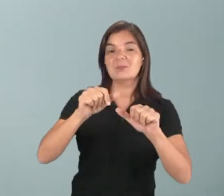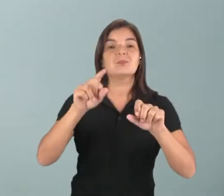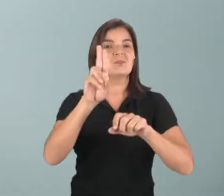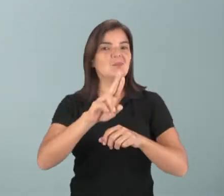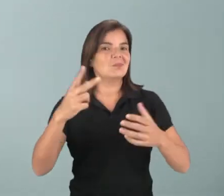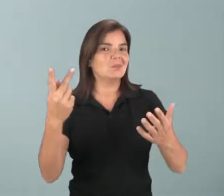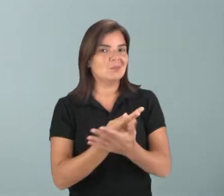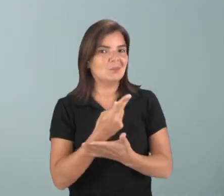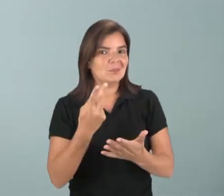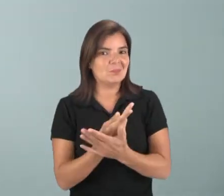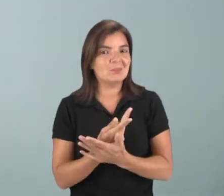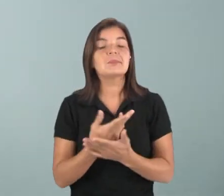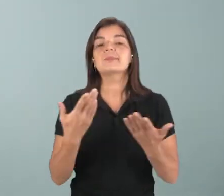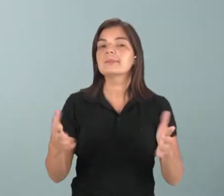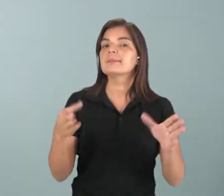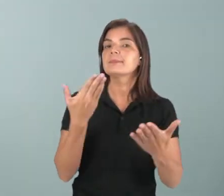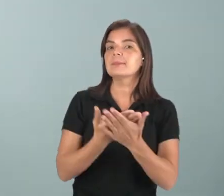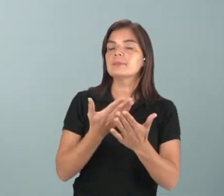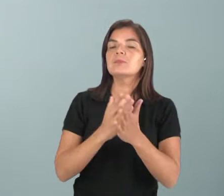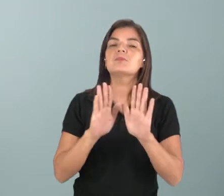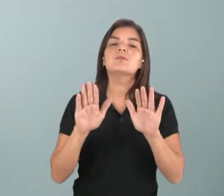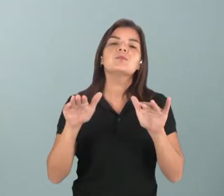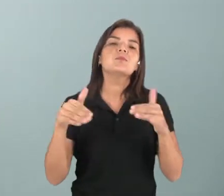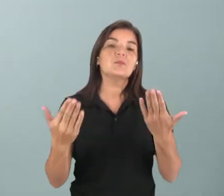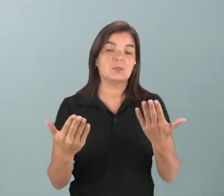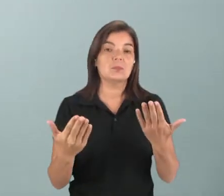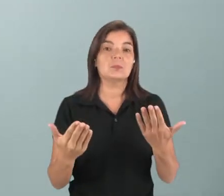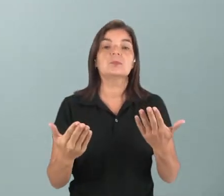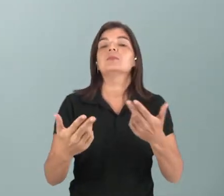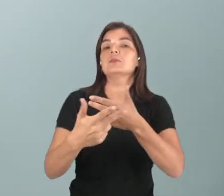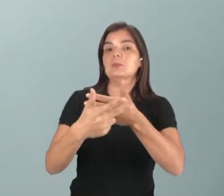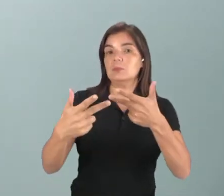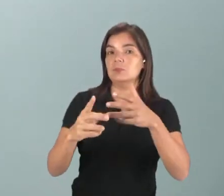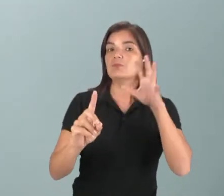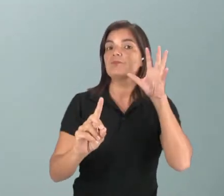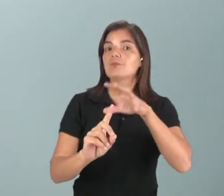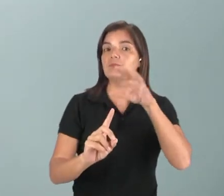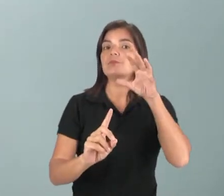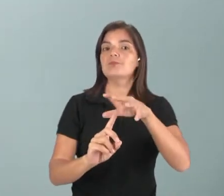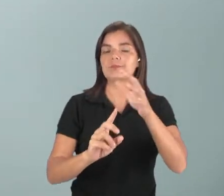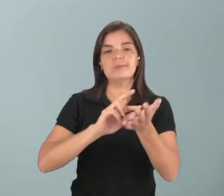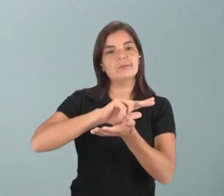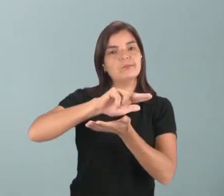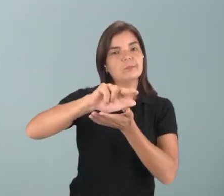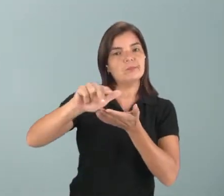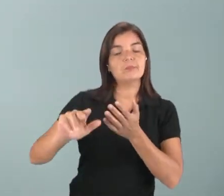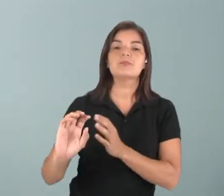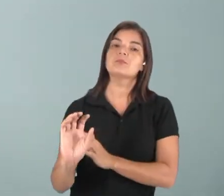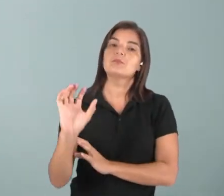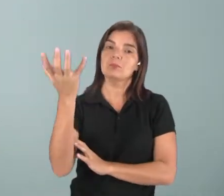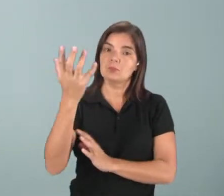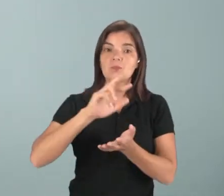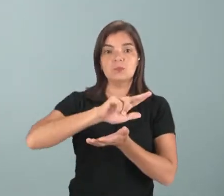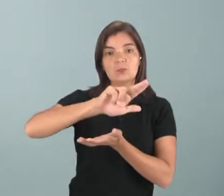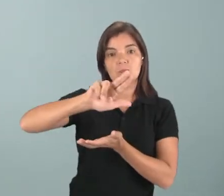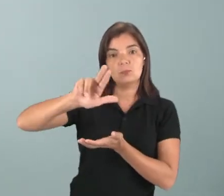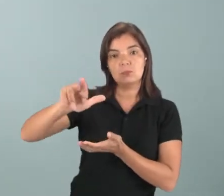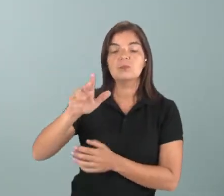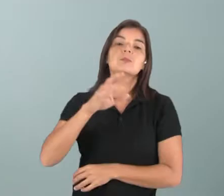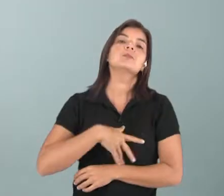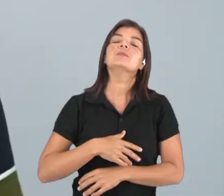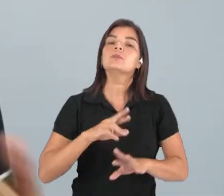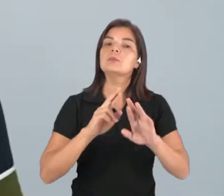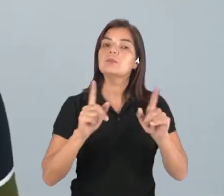errada, tá? E nós vamos estudar também quais são os fatores que influenciam as variações climáticas em diferentes regiões,